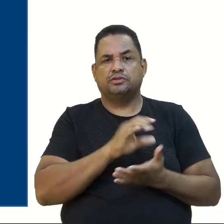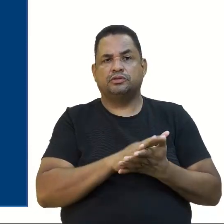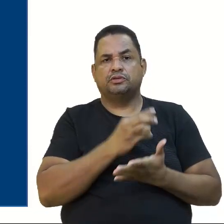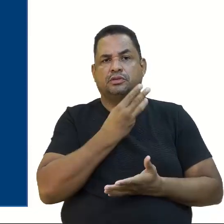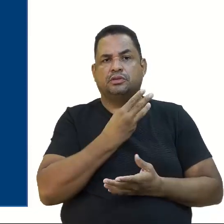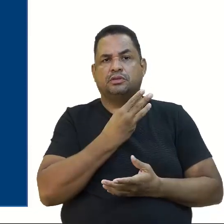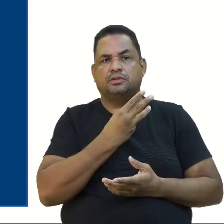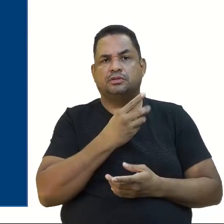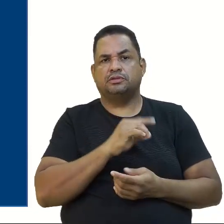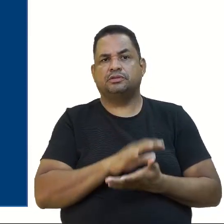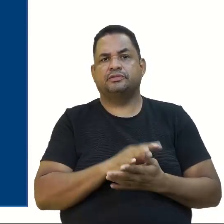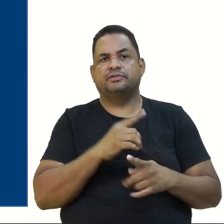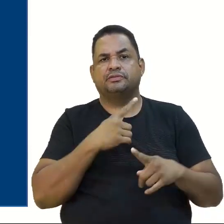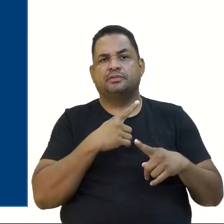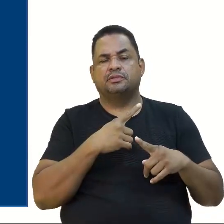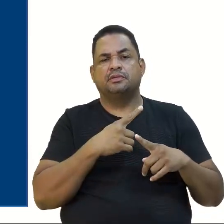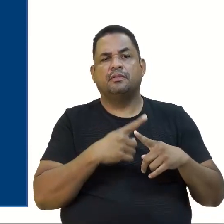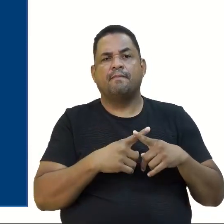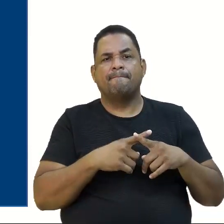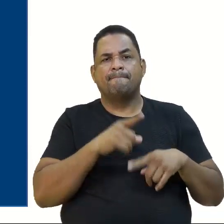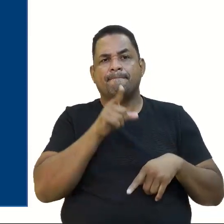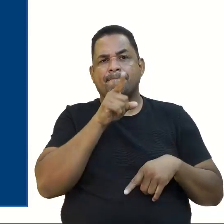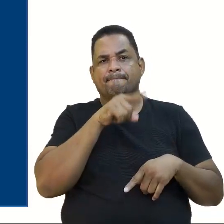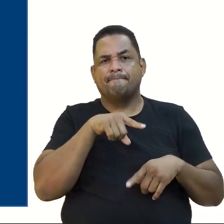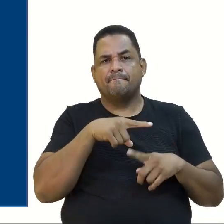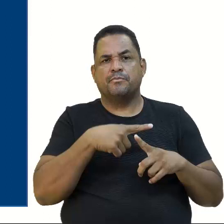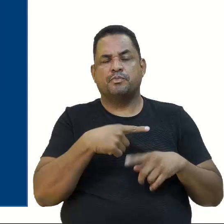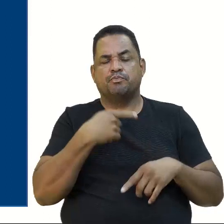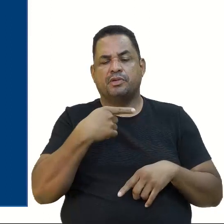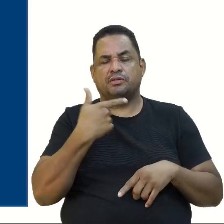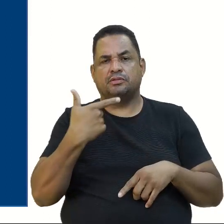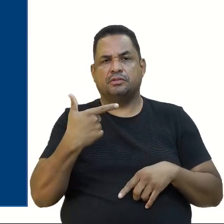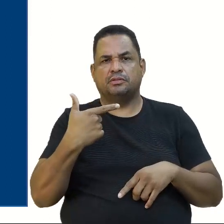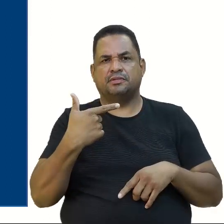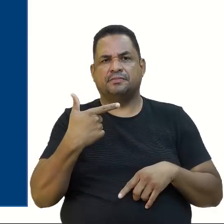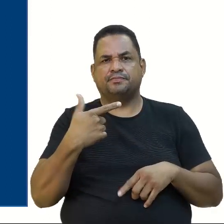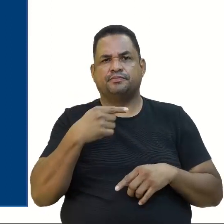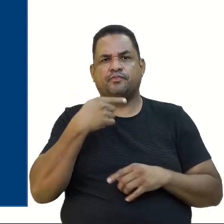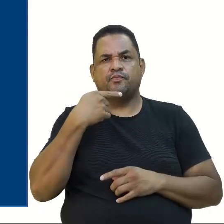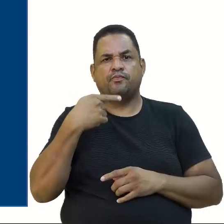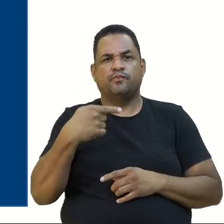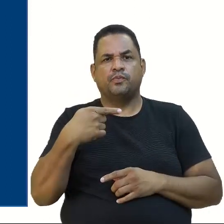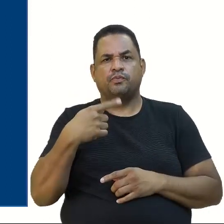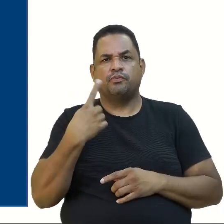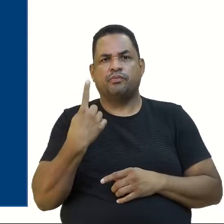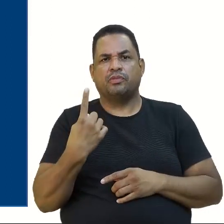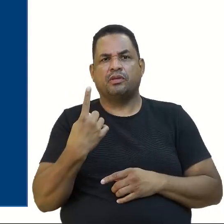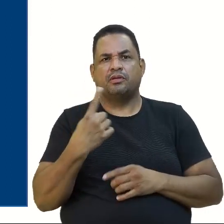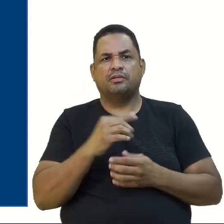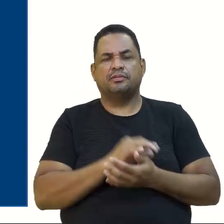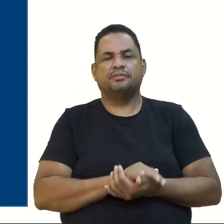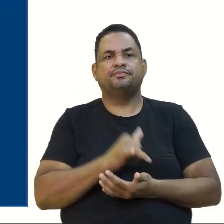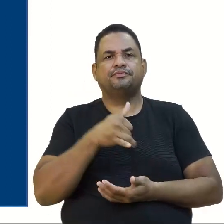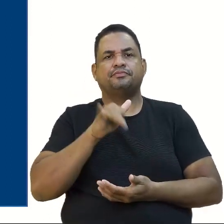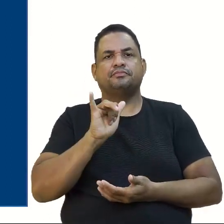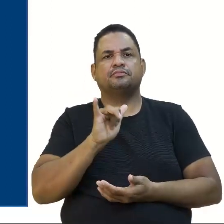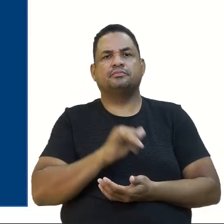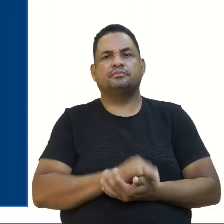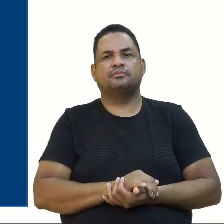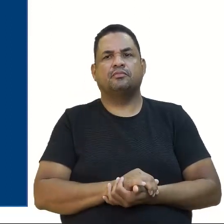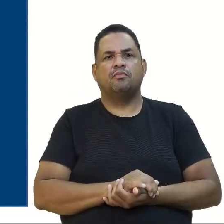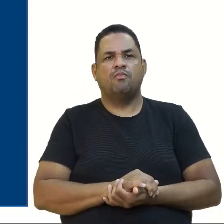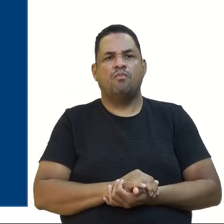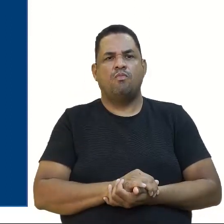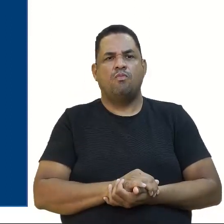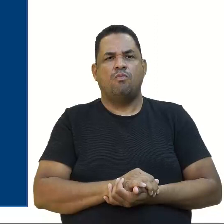Não vai, né? O x é menos 2. Menos 1. Esse é o y, né? Vamos lá, y vai